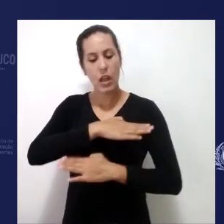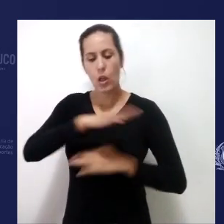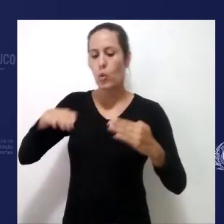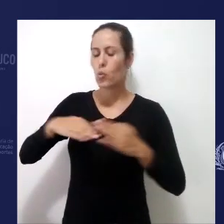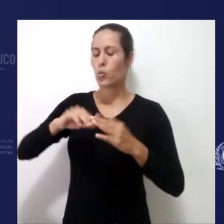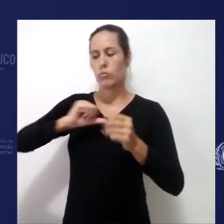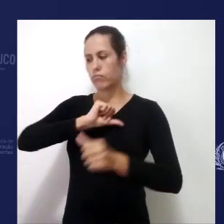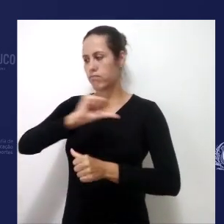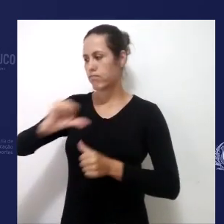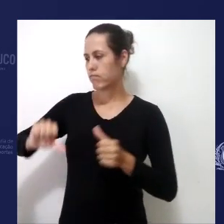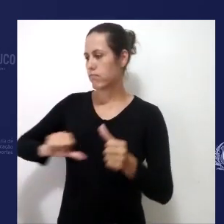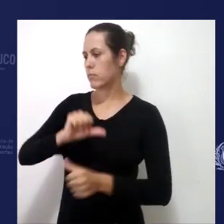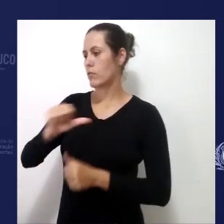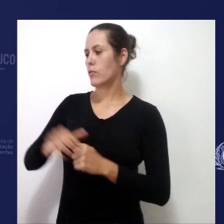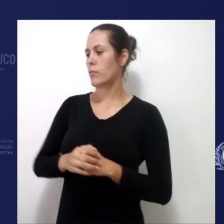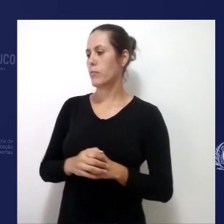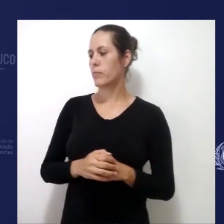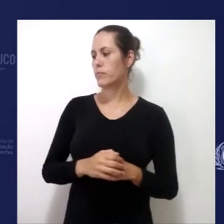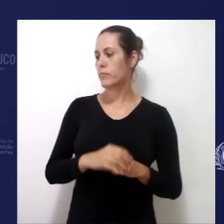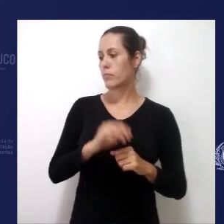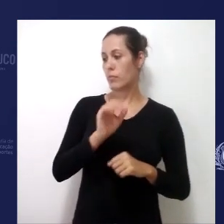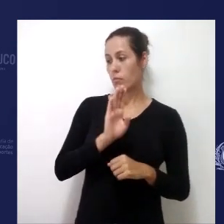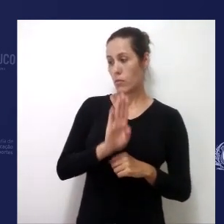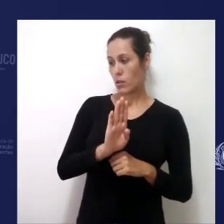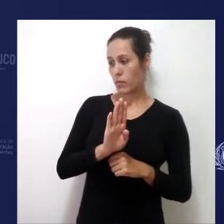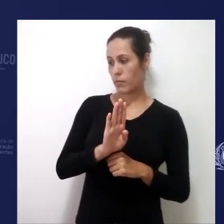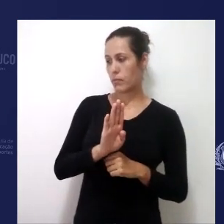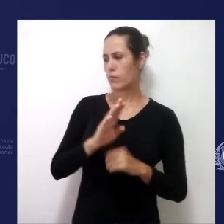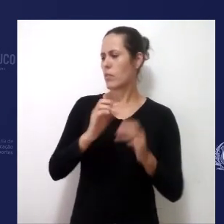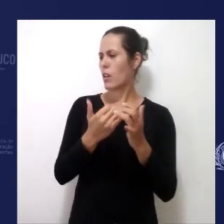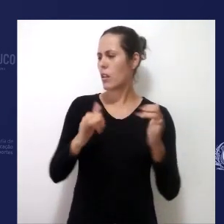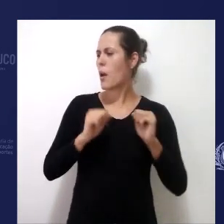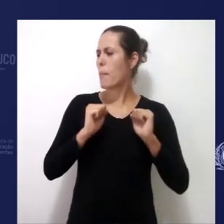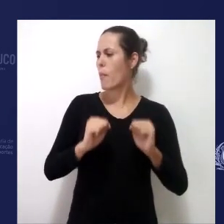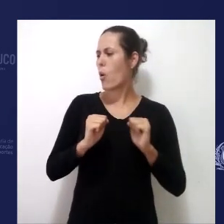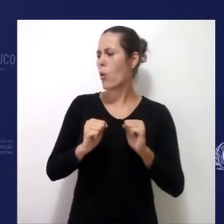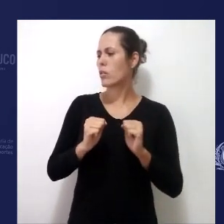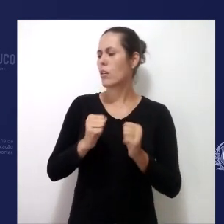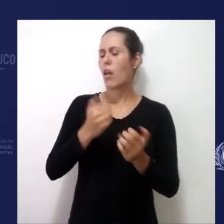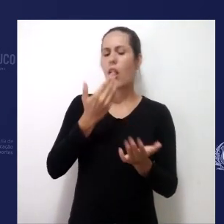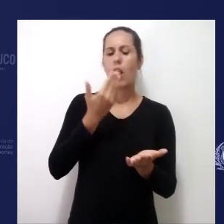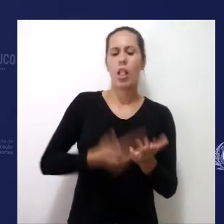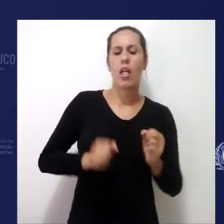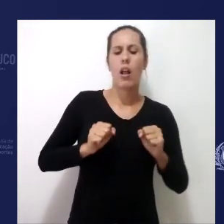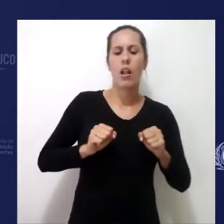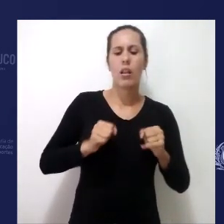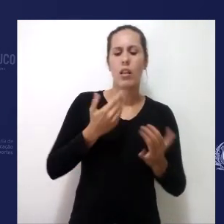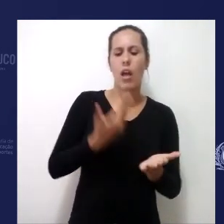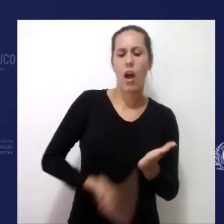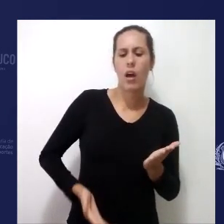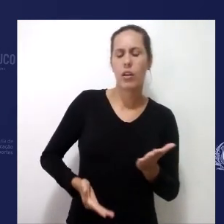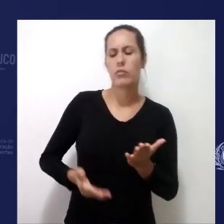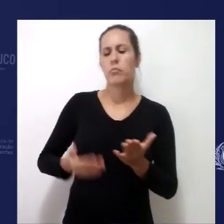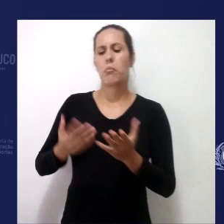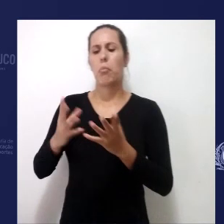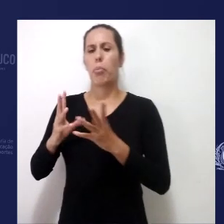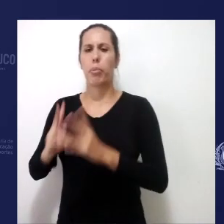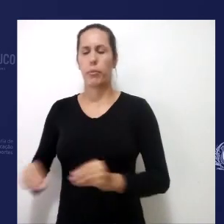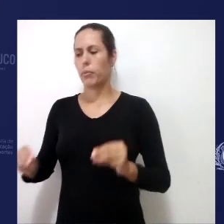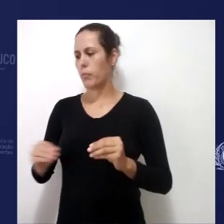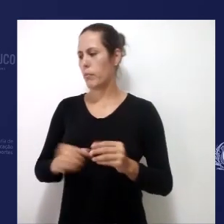que a energia pode ser gastada e perdida. Letra C, a energia total de um sistema isolado ela